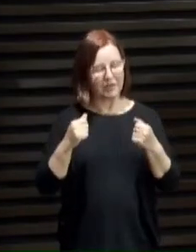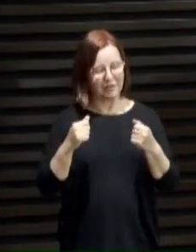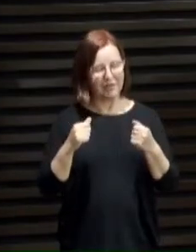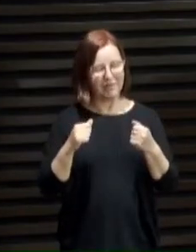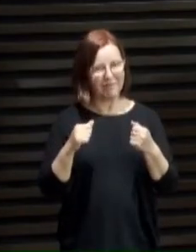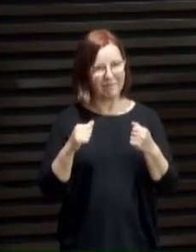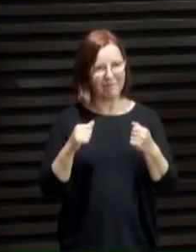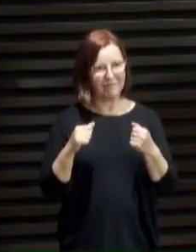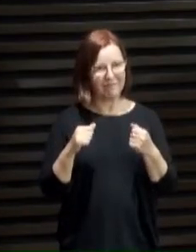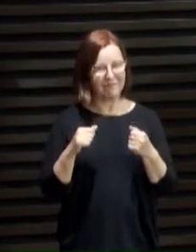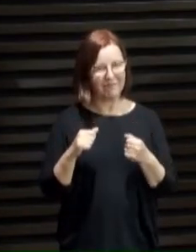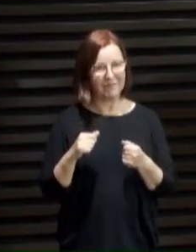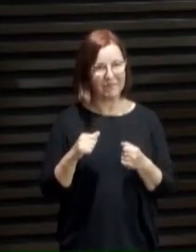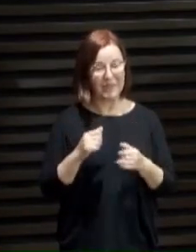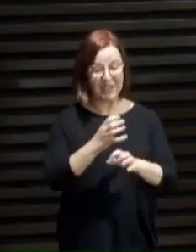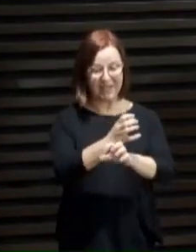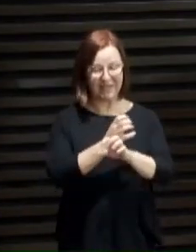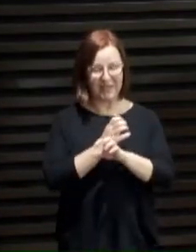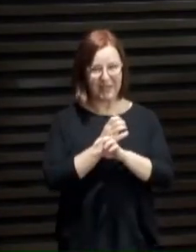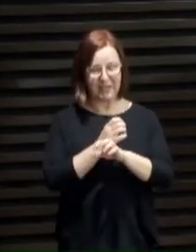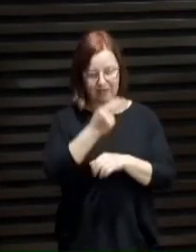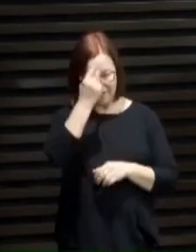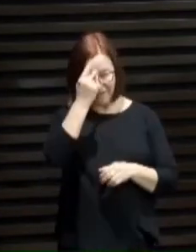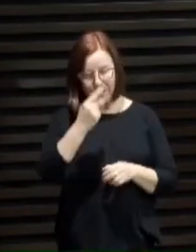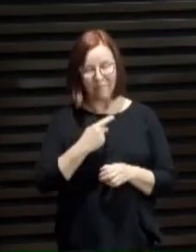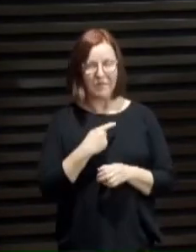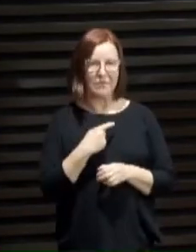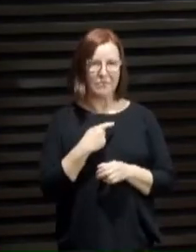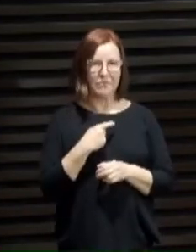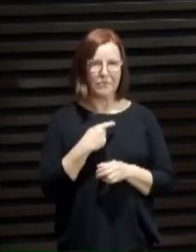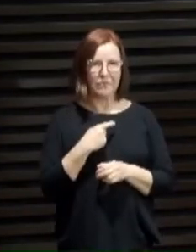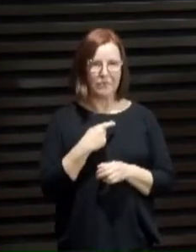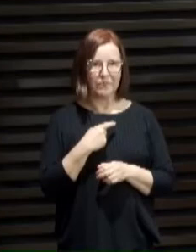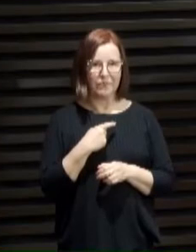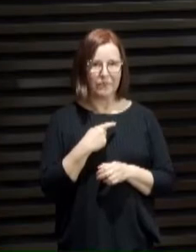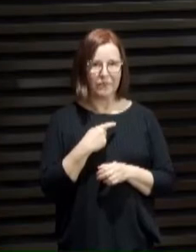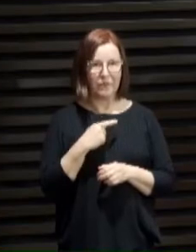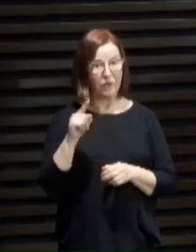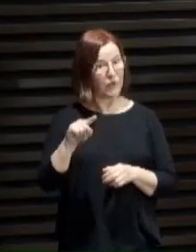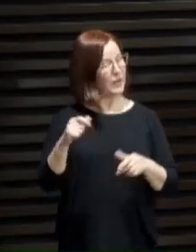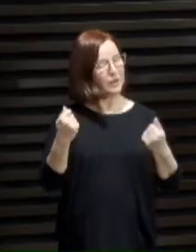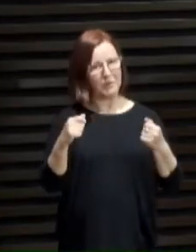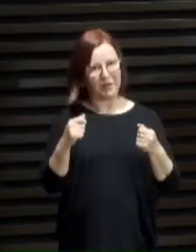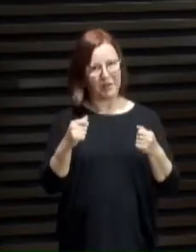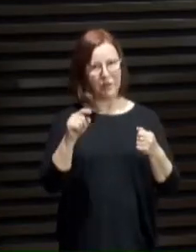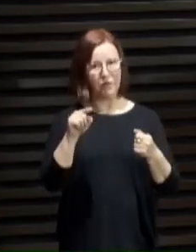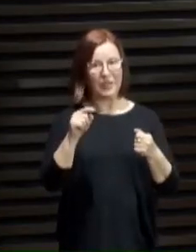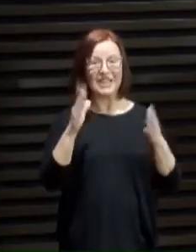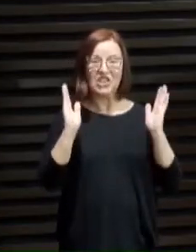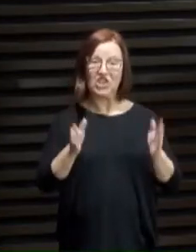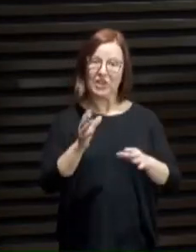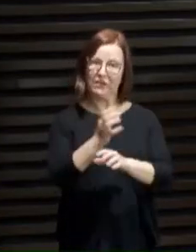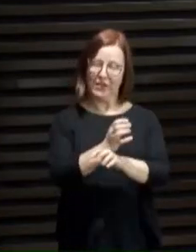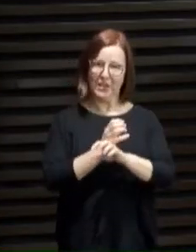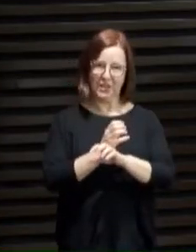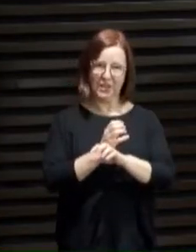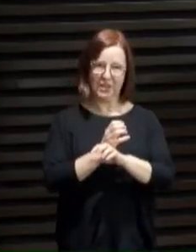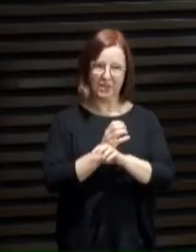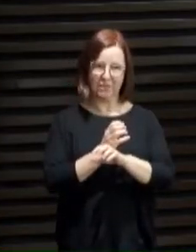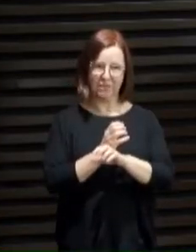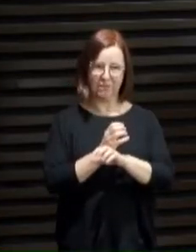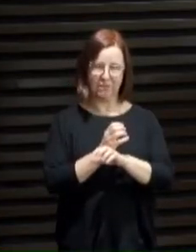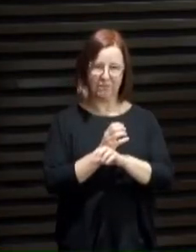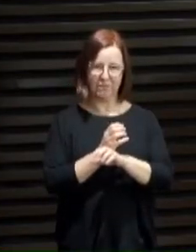homem, esvaziar-se de si mesmo. Você não, criatura, você já é vazia. Você é um ser vazio